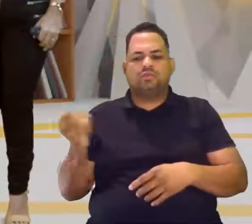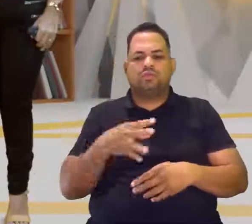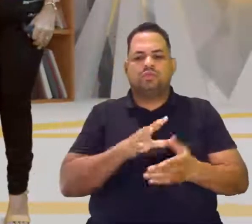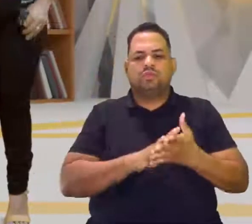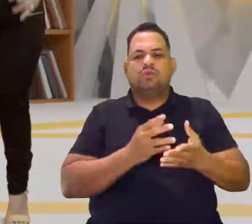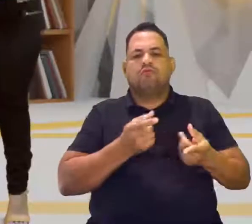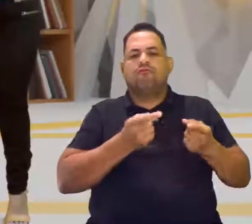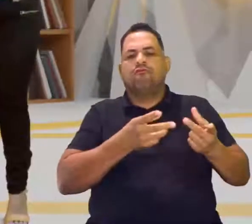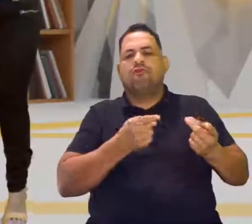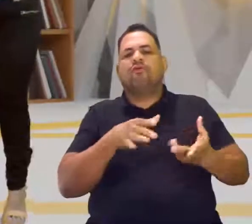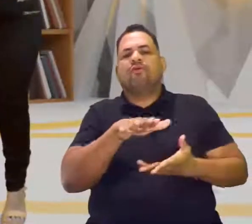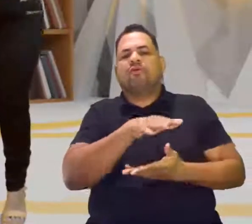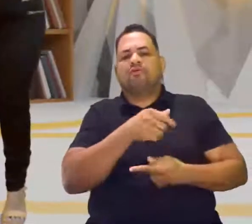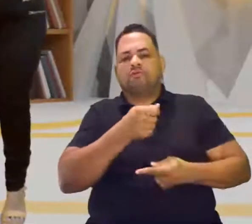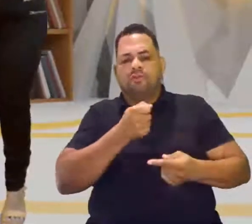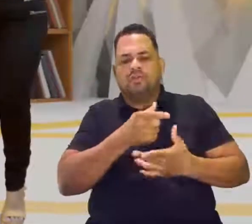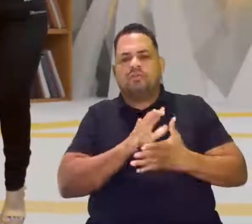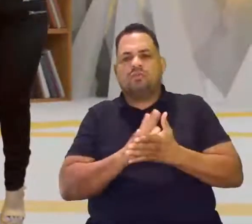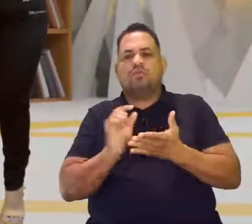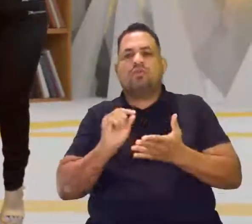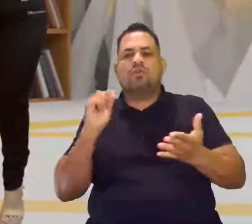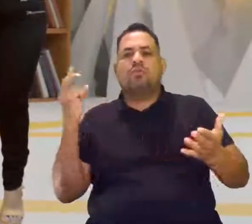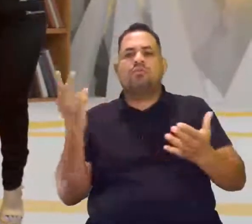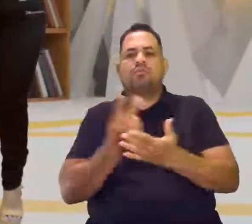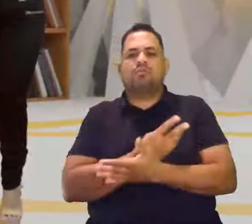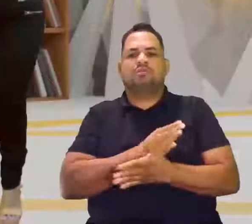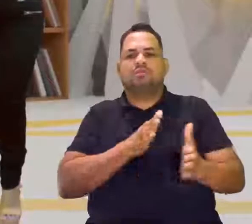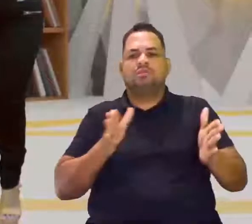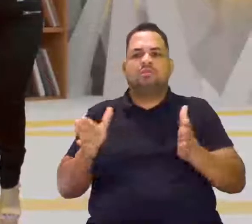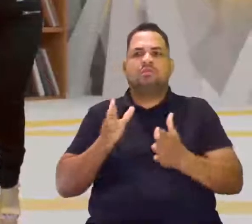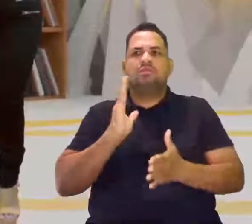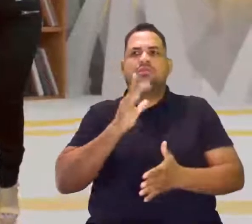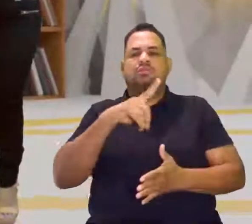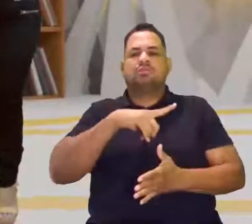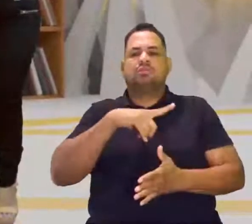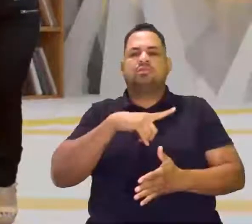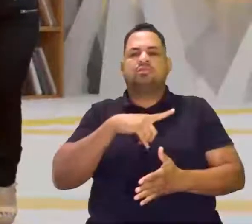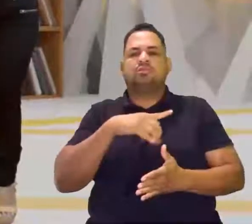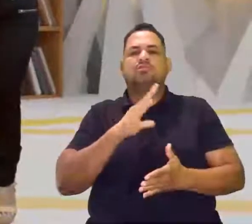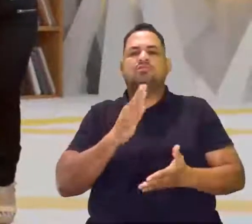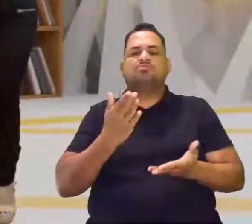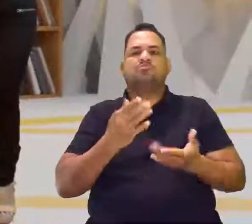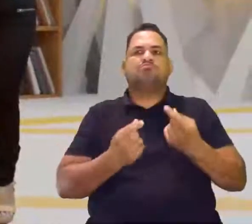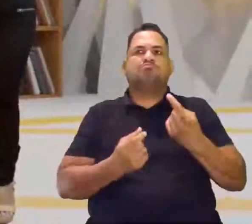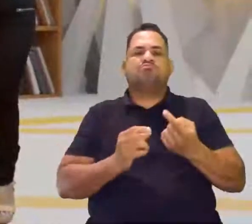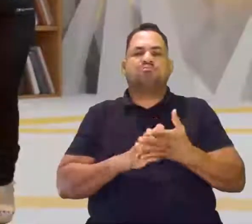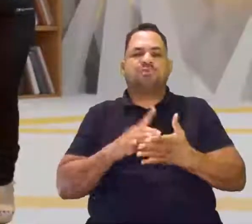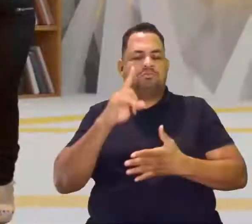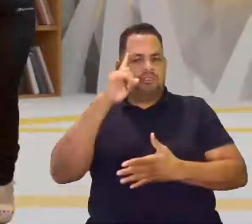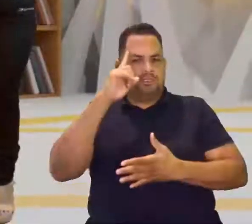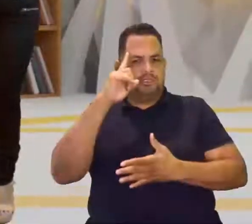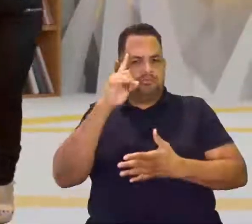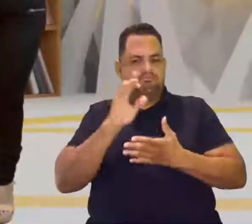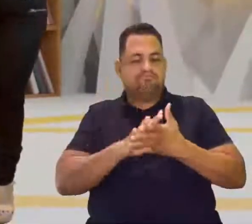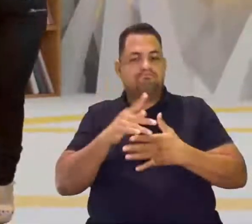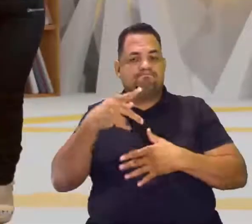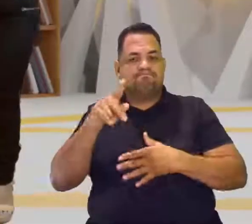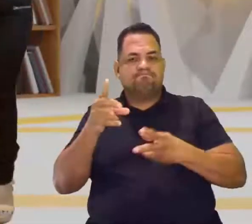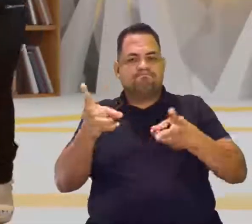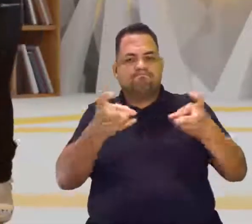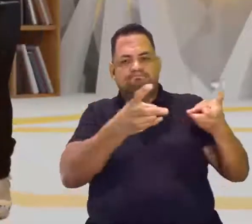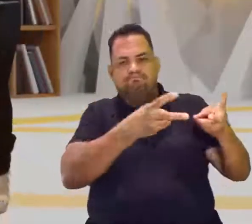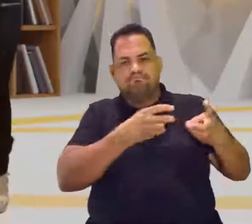então o que que é o quê que acontecia nesse período né já tinha algo pensado para explorar